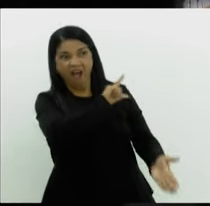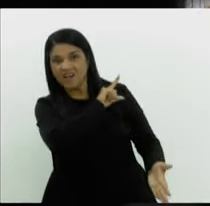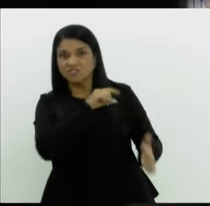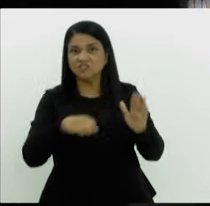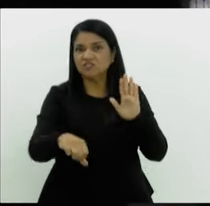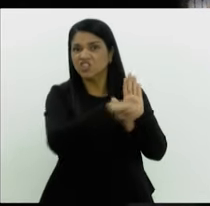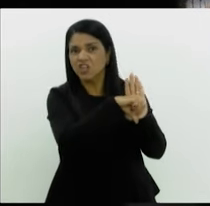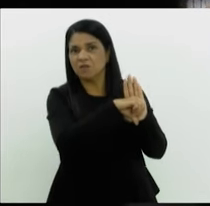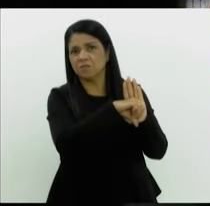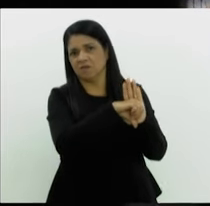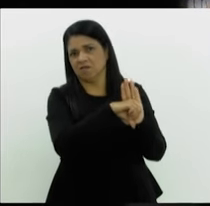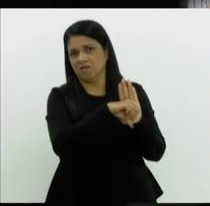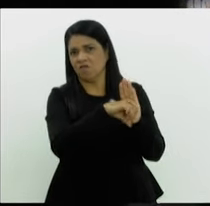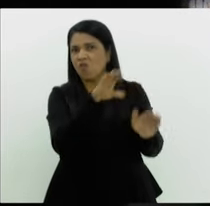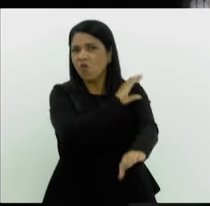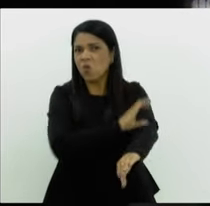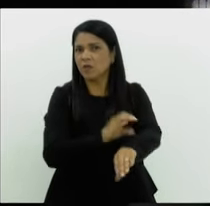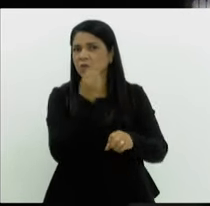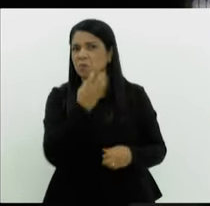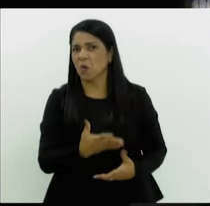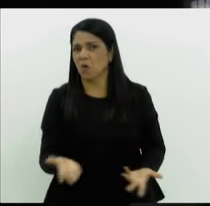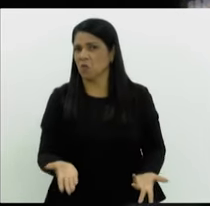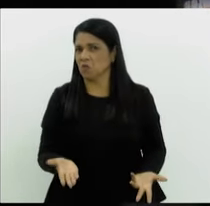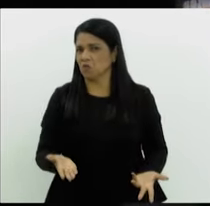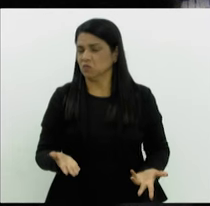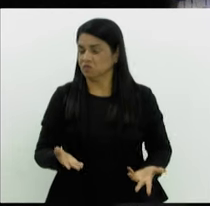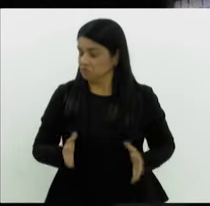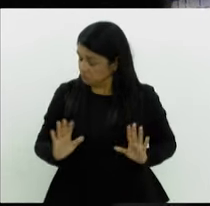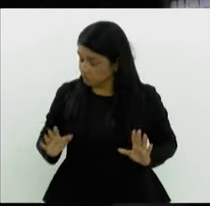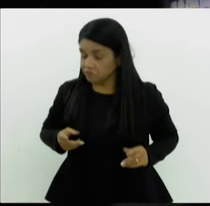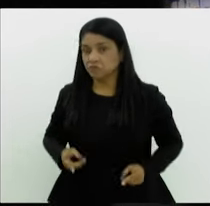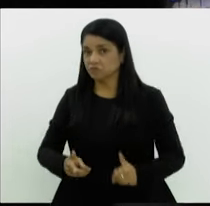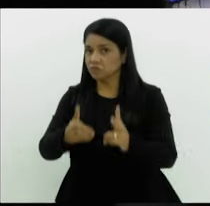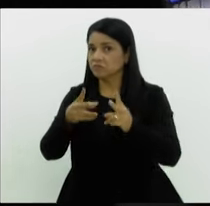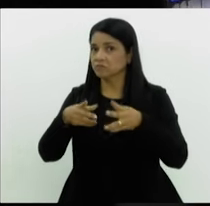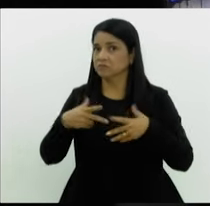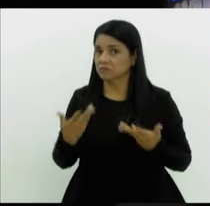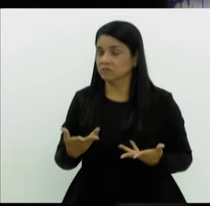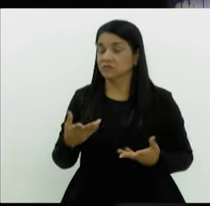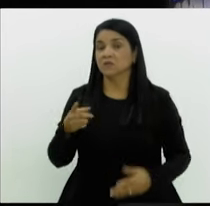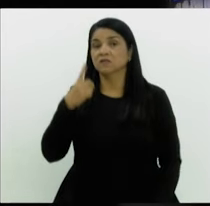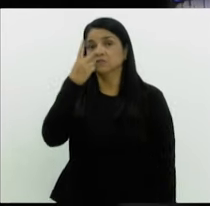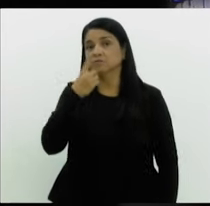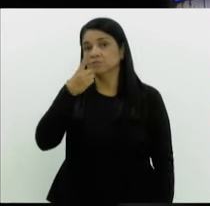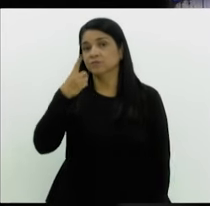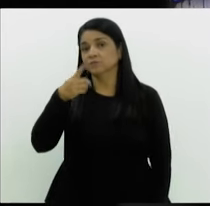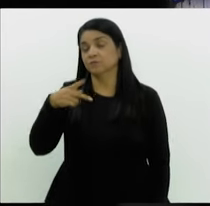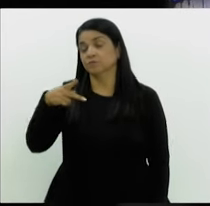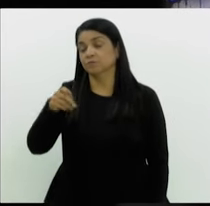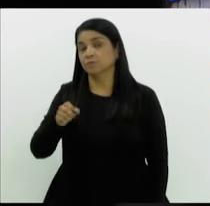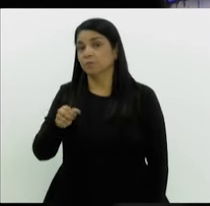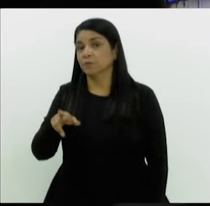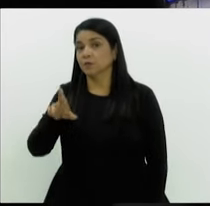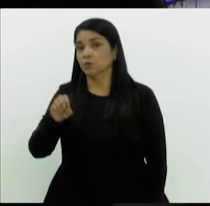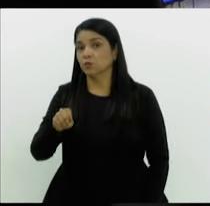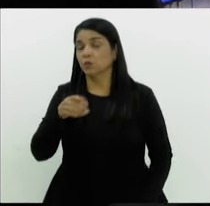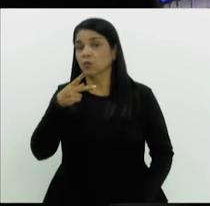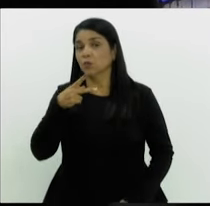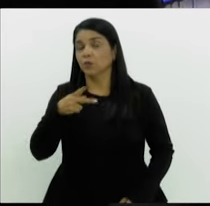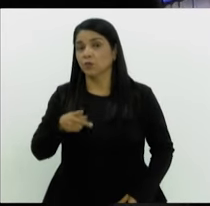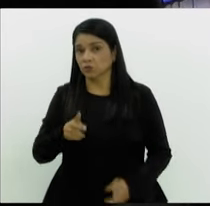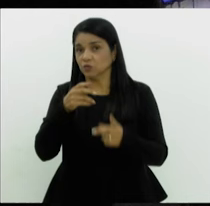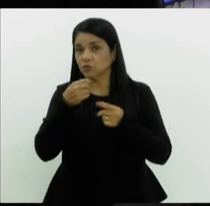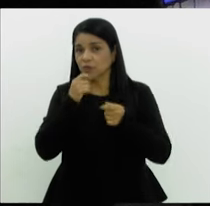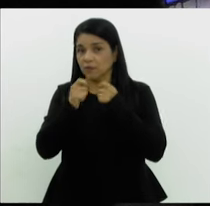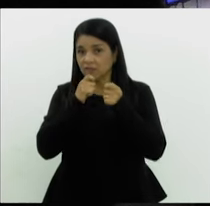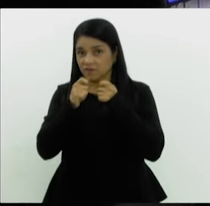cometer crimes. Mas vamos continuar. E aí, o deputado federal Pedro Paulo continua. Nós,